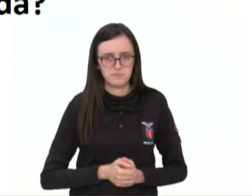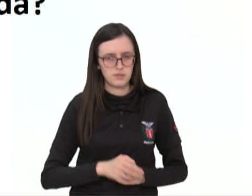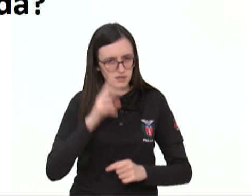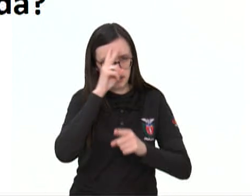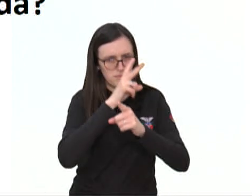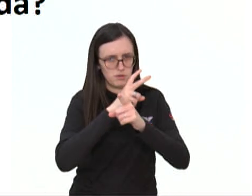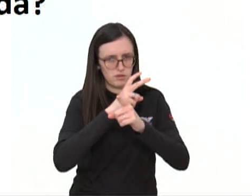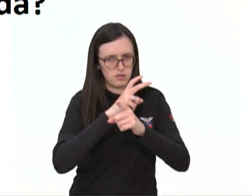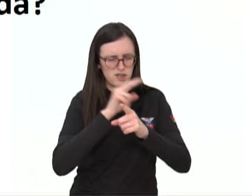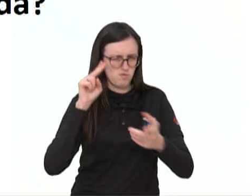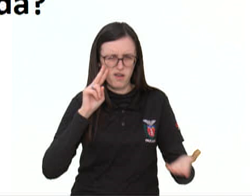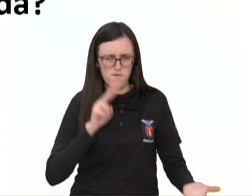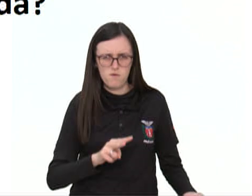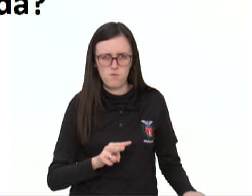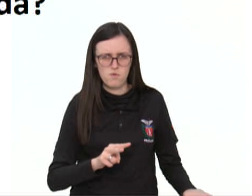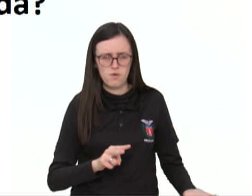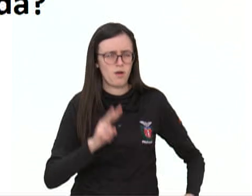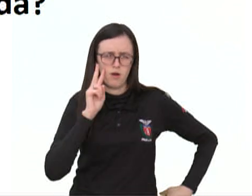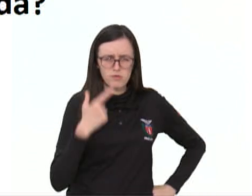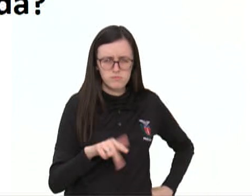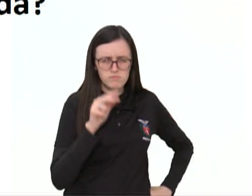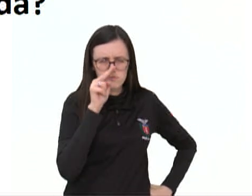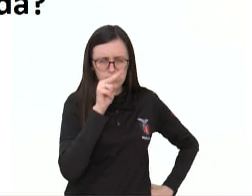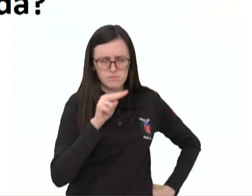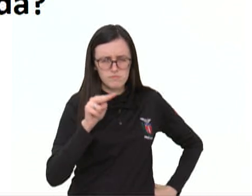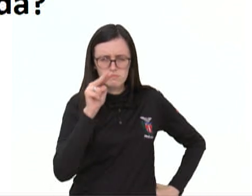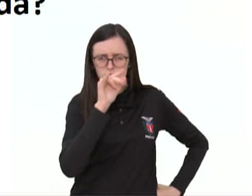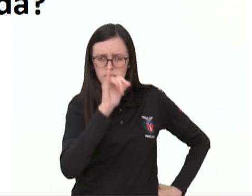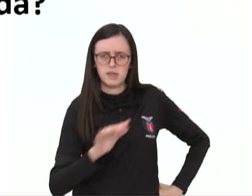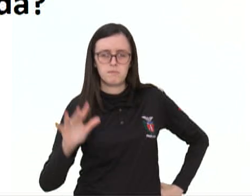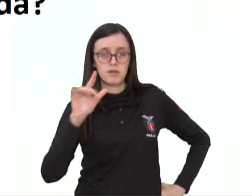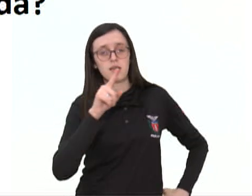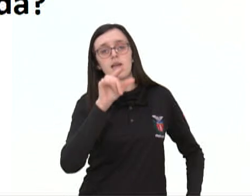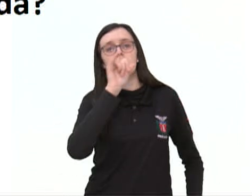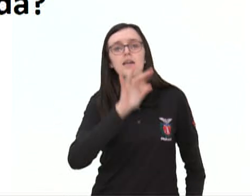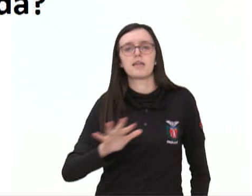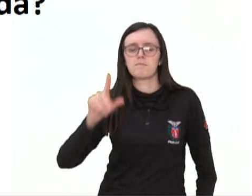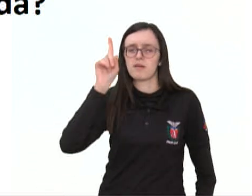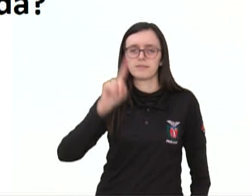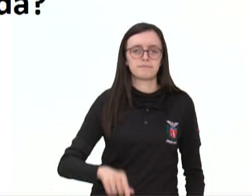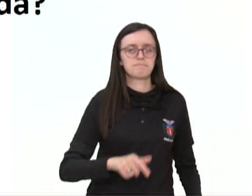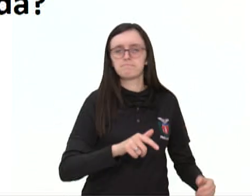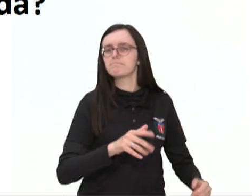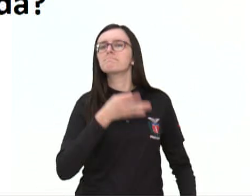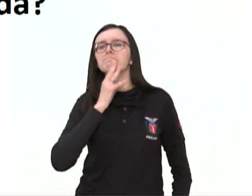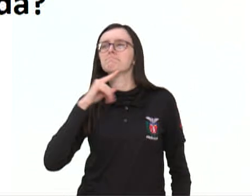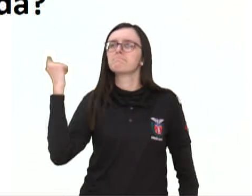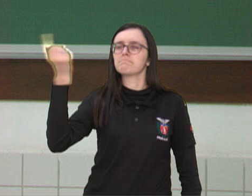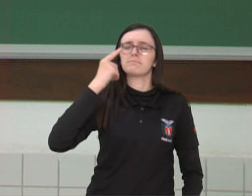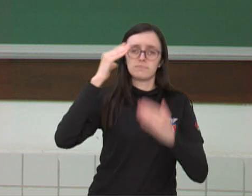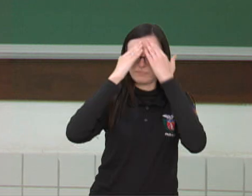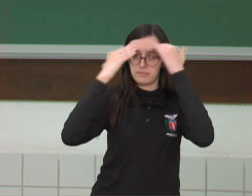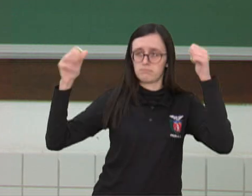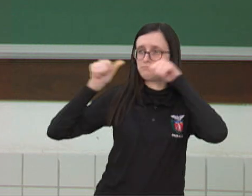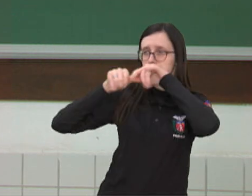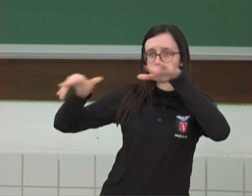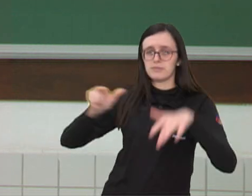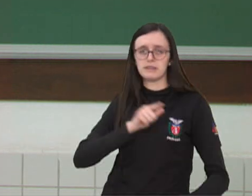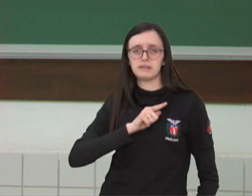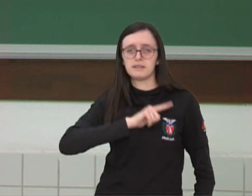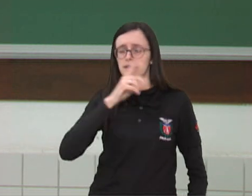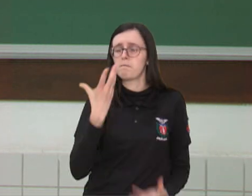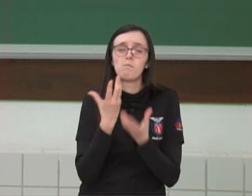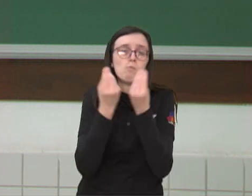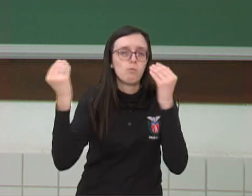Lembrou dela? Quem nunca viu, dá uma boa observada nessa imagem. Essa imagem é clássica, icônica, famosa,